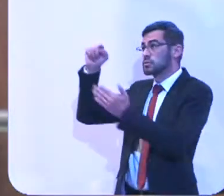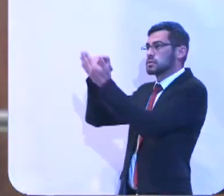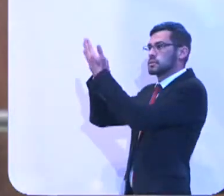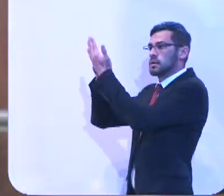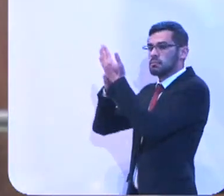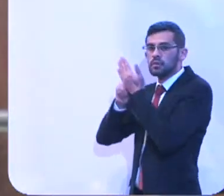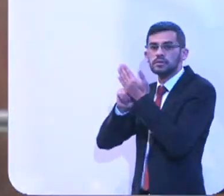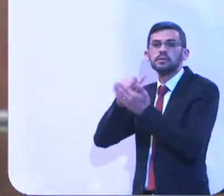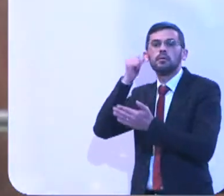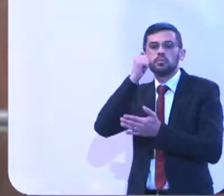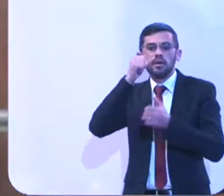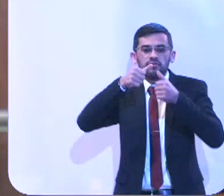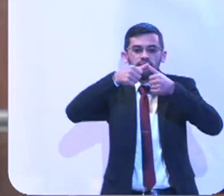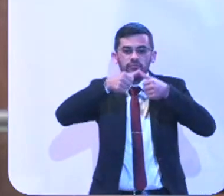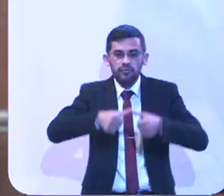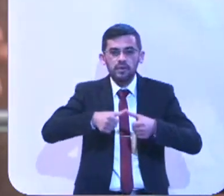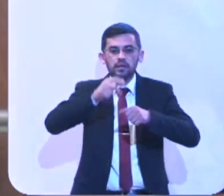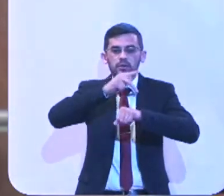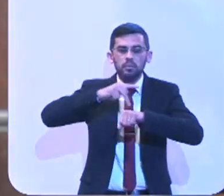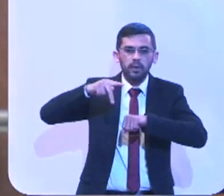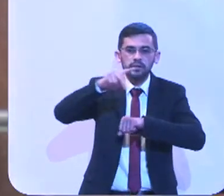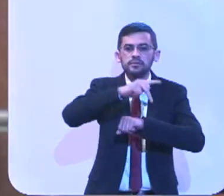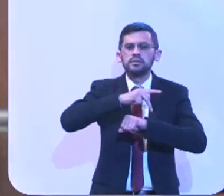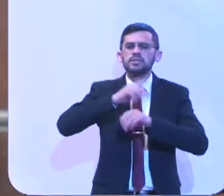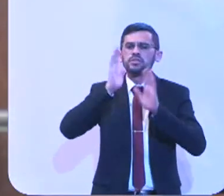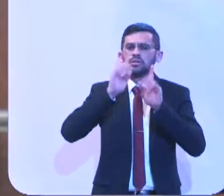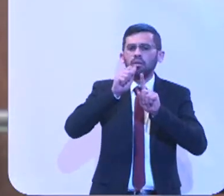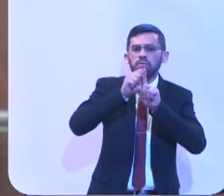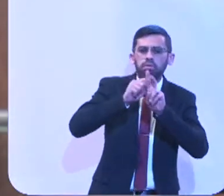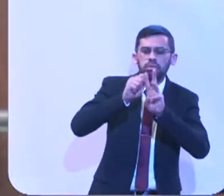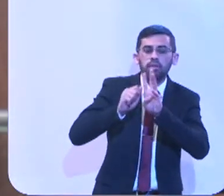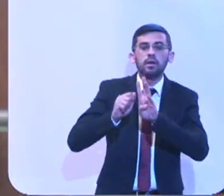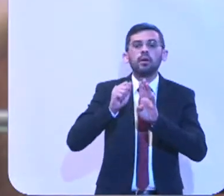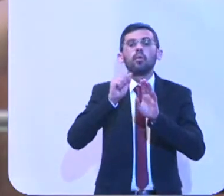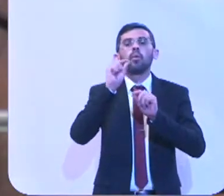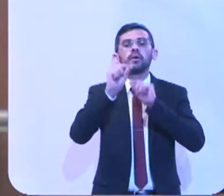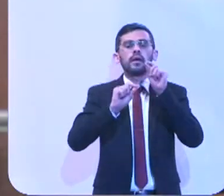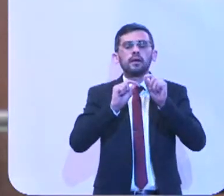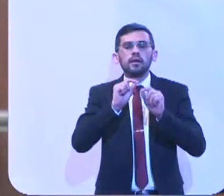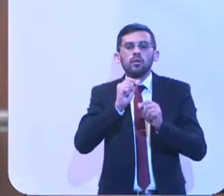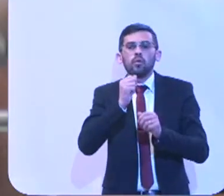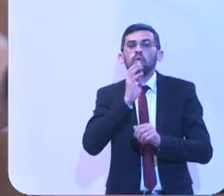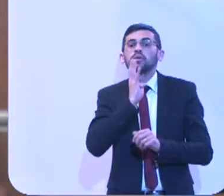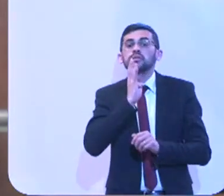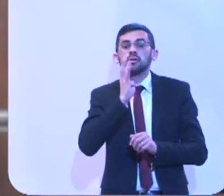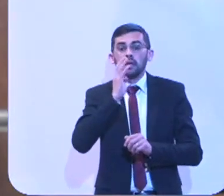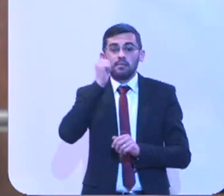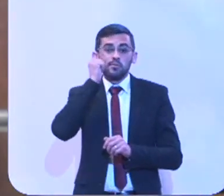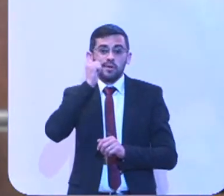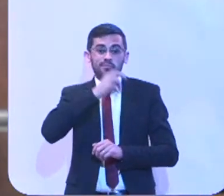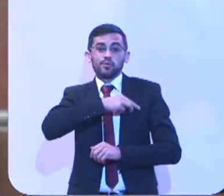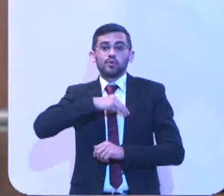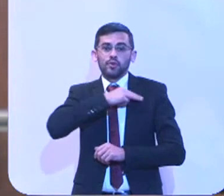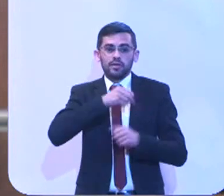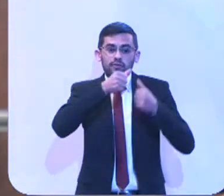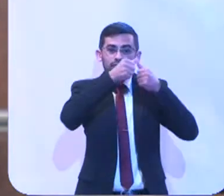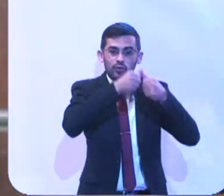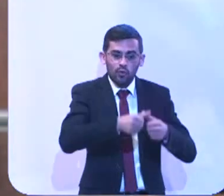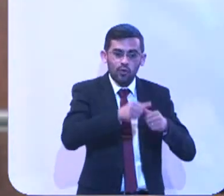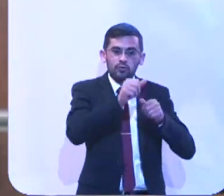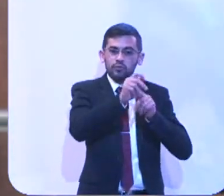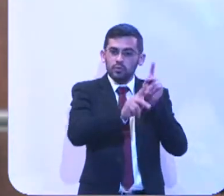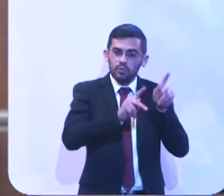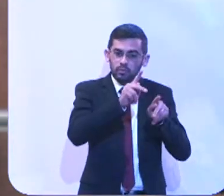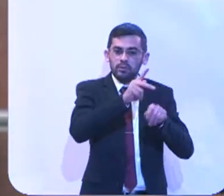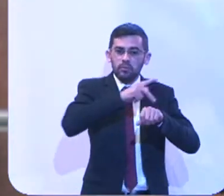revela e ela fica. Passa o tempo e ela é conhecida como a enfermeira, a missionária que ficou. As autoridades